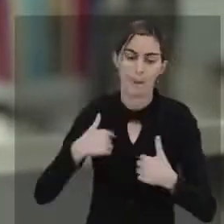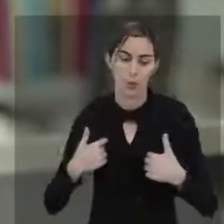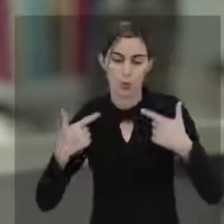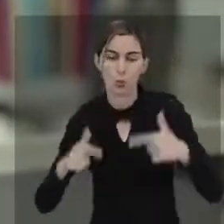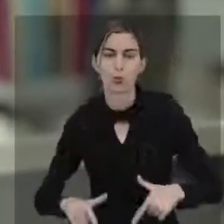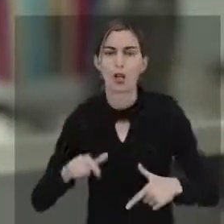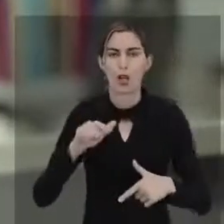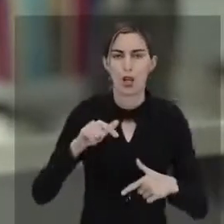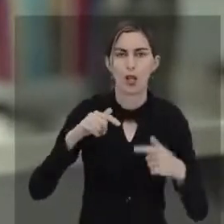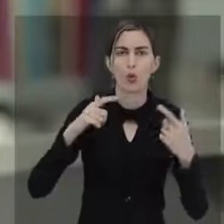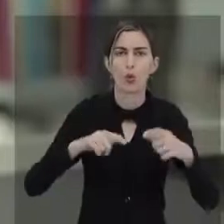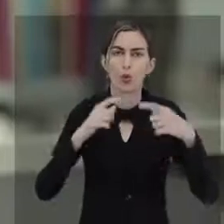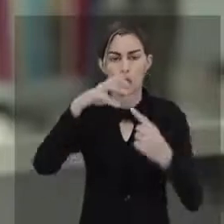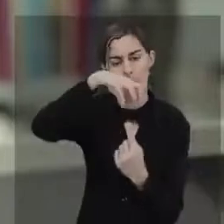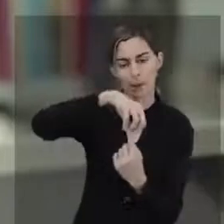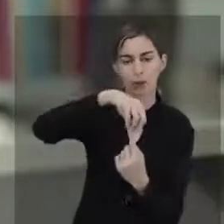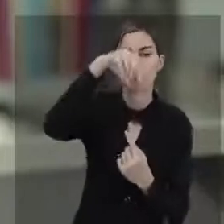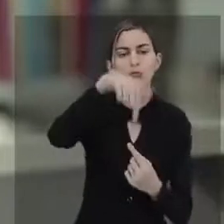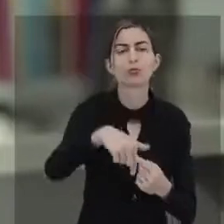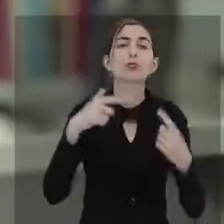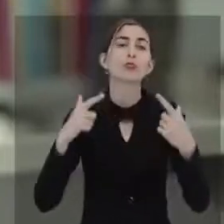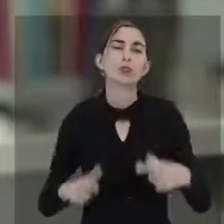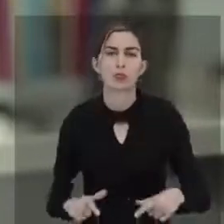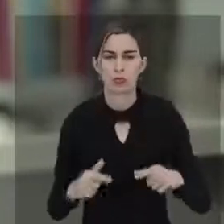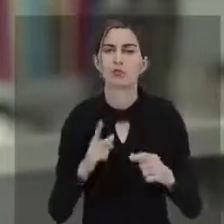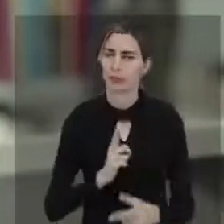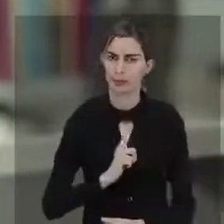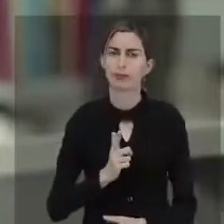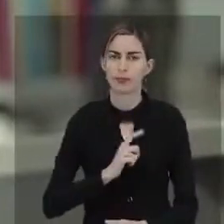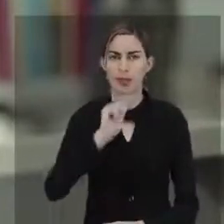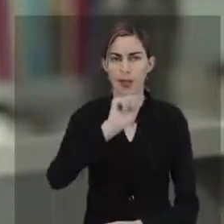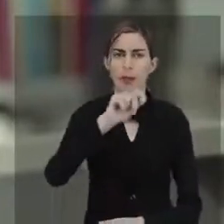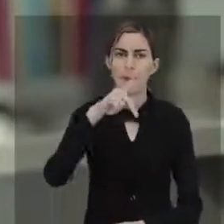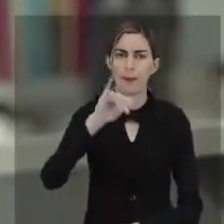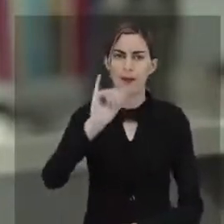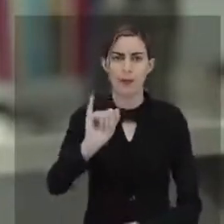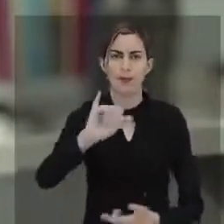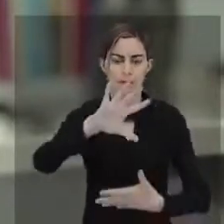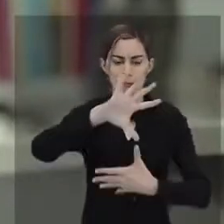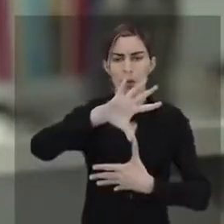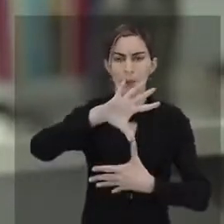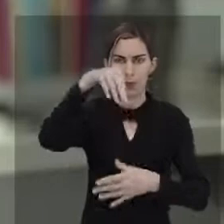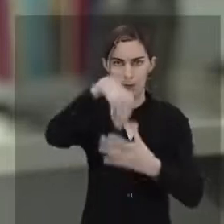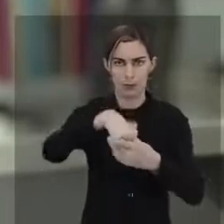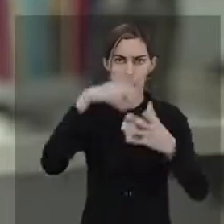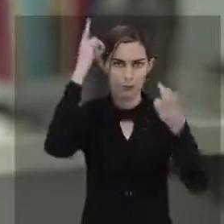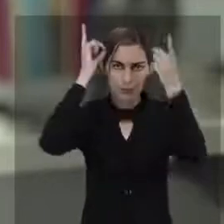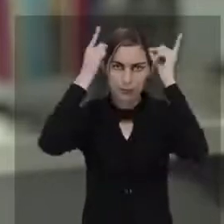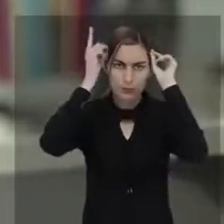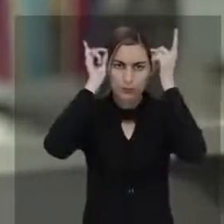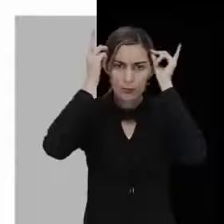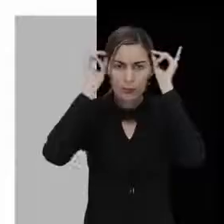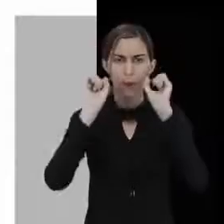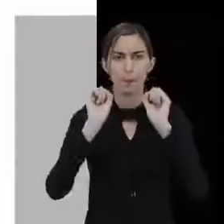usuário, localização de algum ponto seu, certo? Então existe essa API de mapas aí no Android. Você